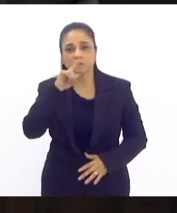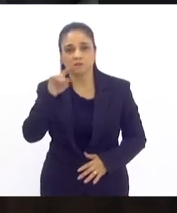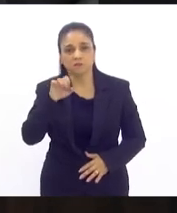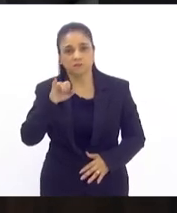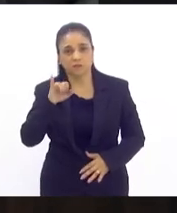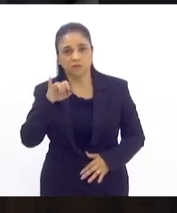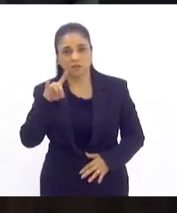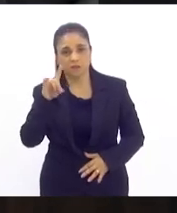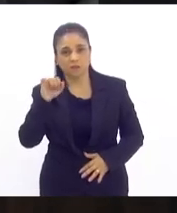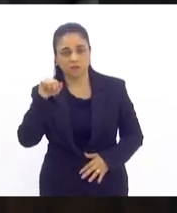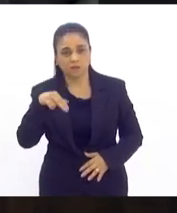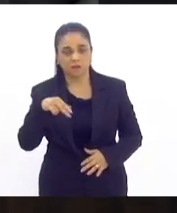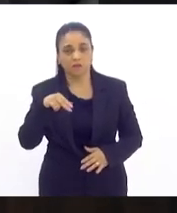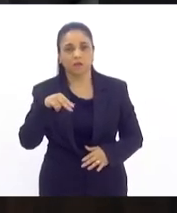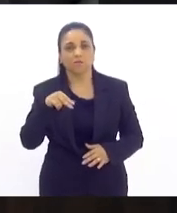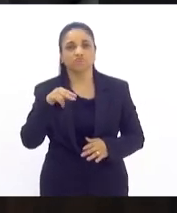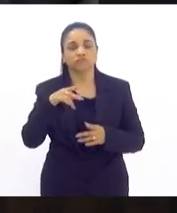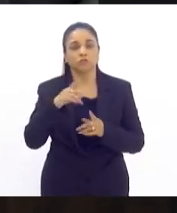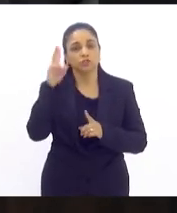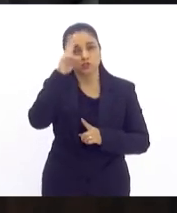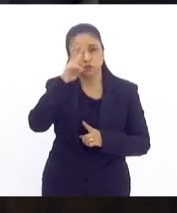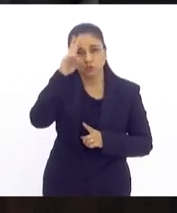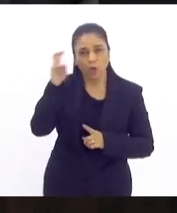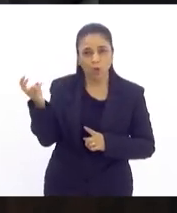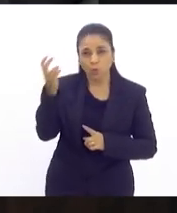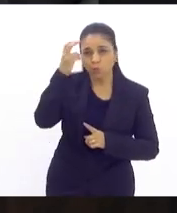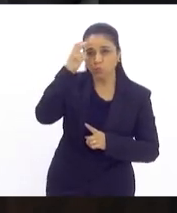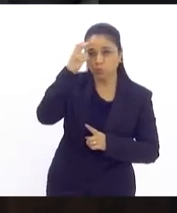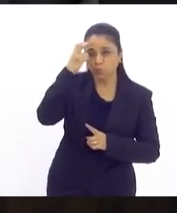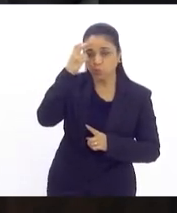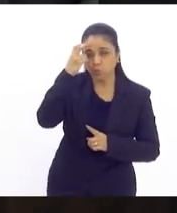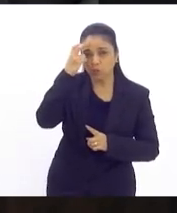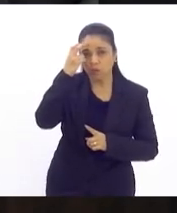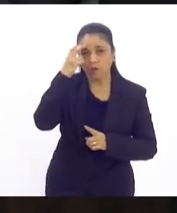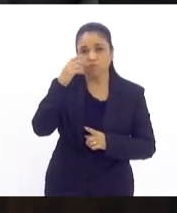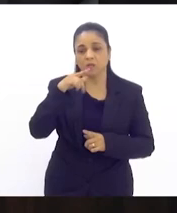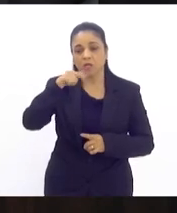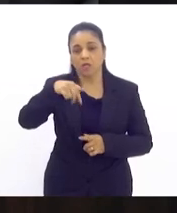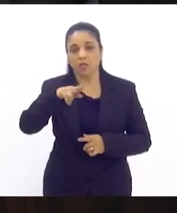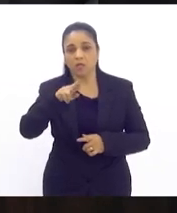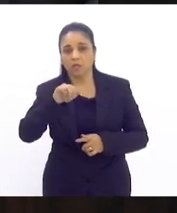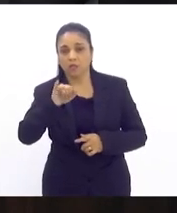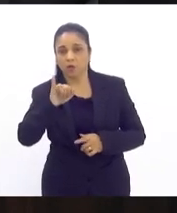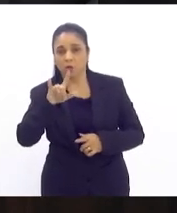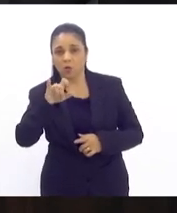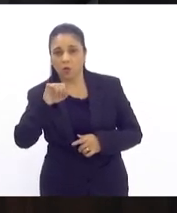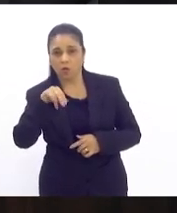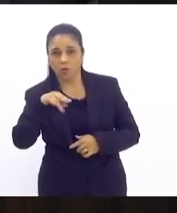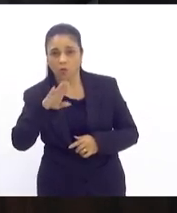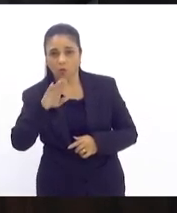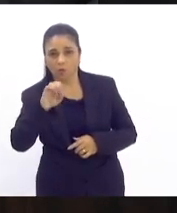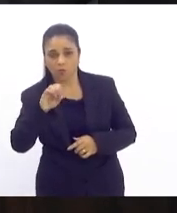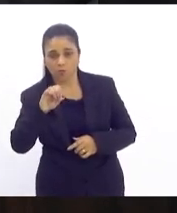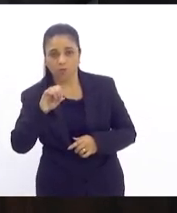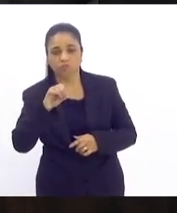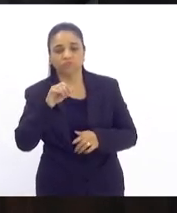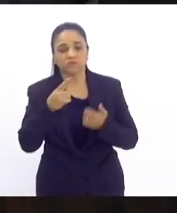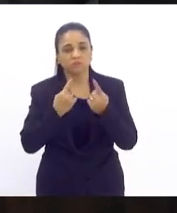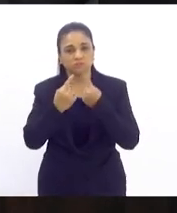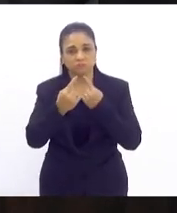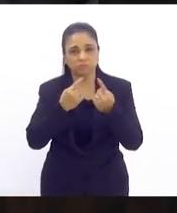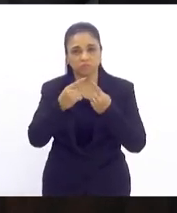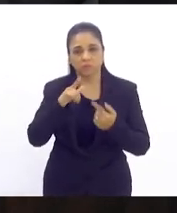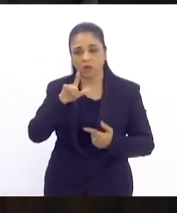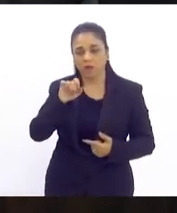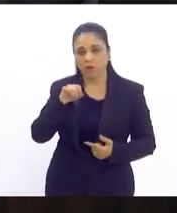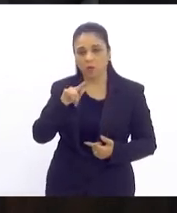dispõe sobre o tombamento por interesse histórico e cultural do Estado do Rio de Janeiro Quilombo Conceição de Imbé localizado na estrada de Lagoa de